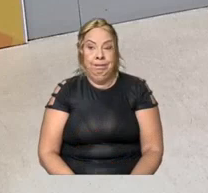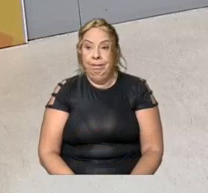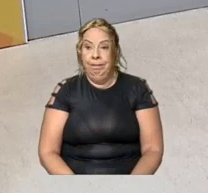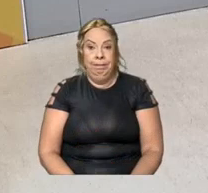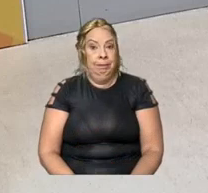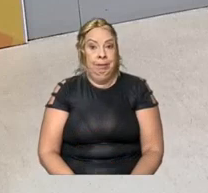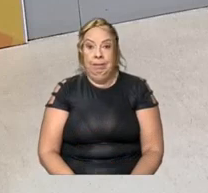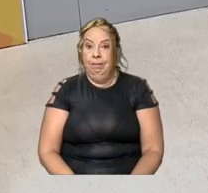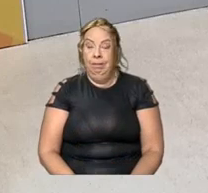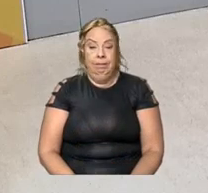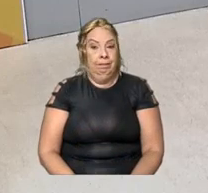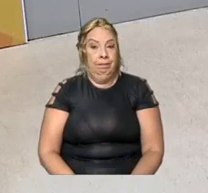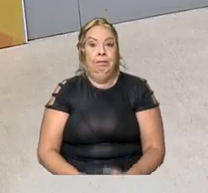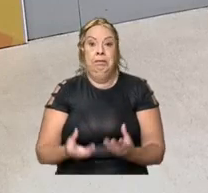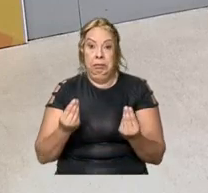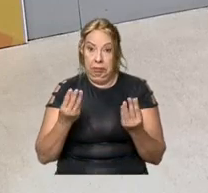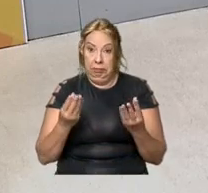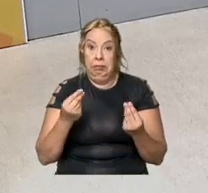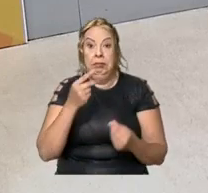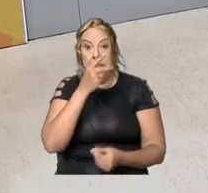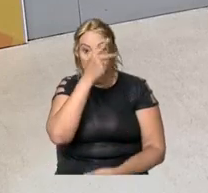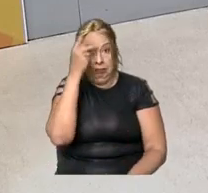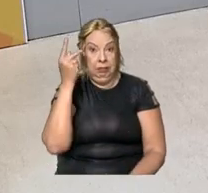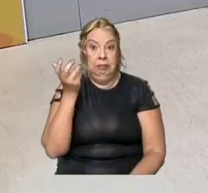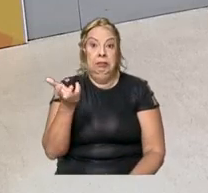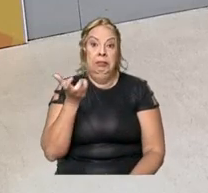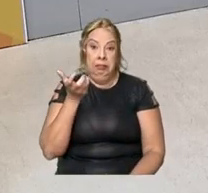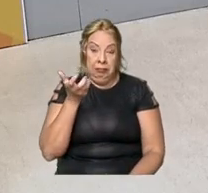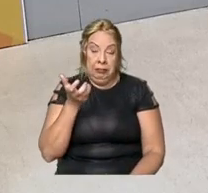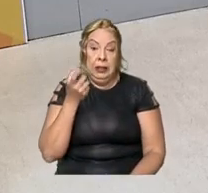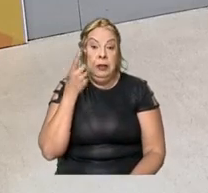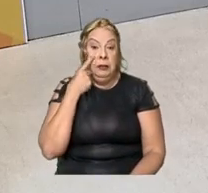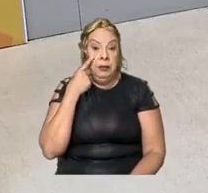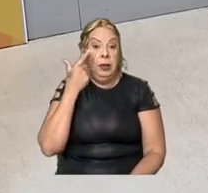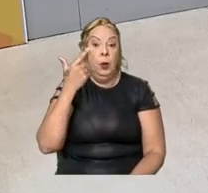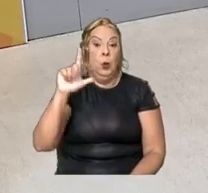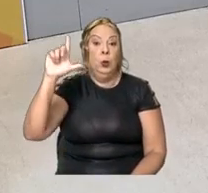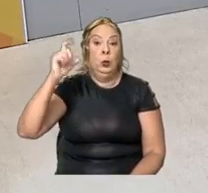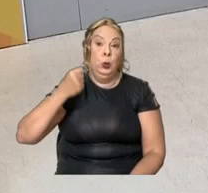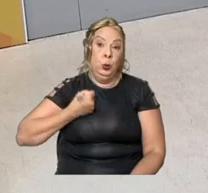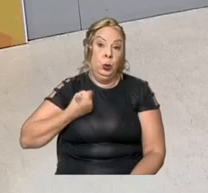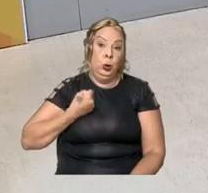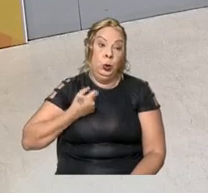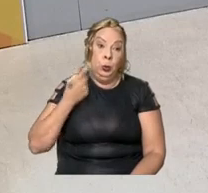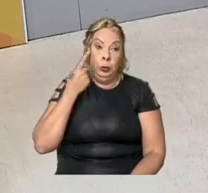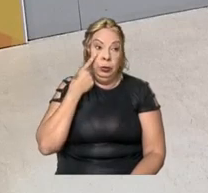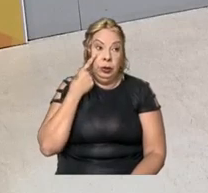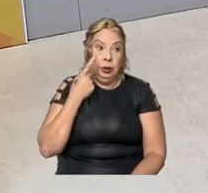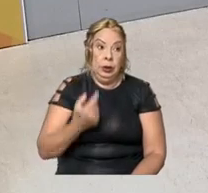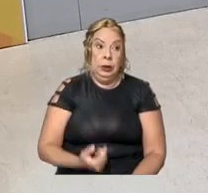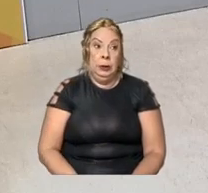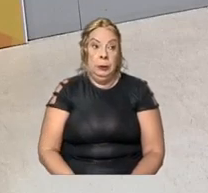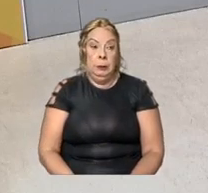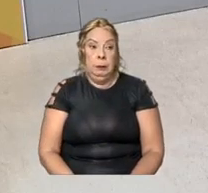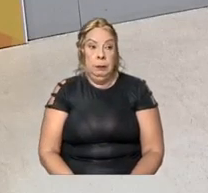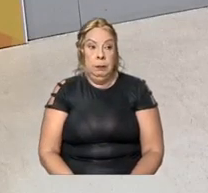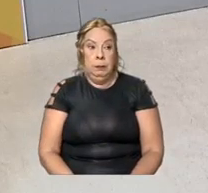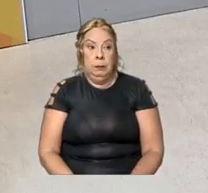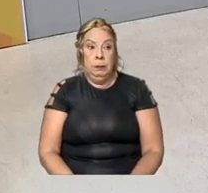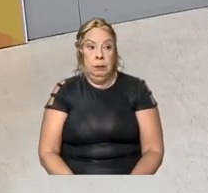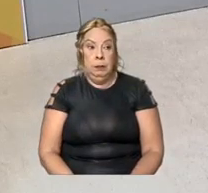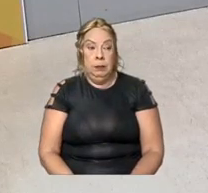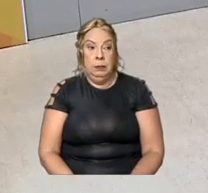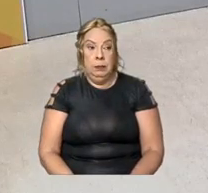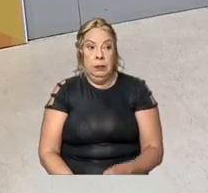tão desejado. Muita aí, gente querendo, quem não queria, né? Simbora ver, vamos lá, mais uma bolinha na mão da Bia Takahashi, já que...